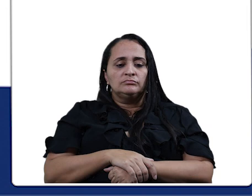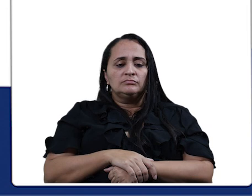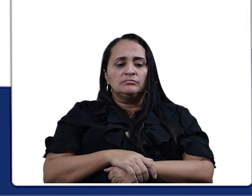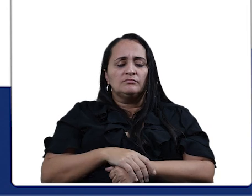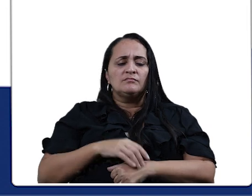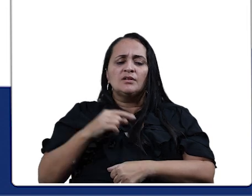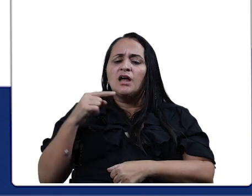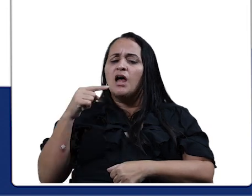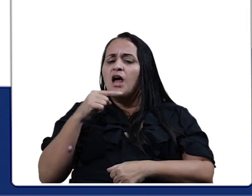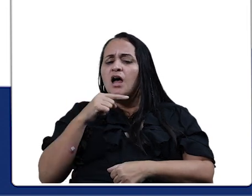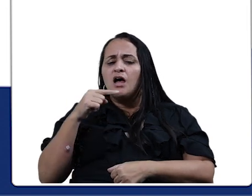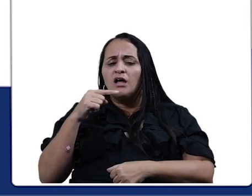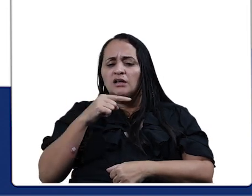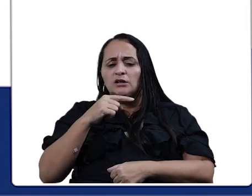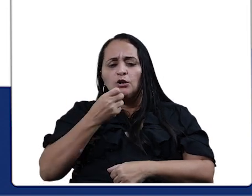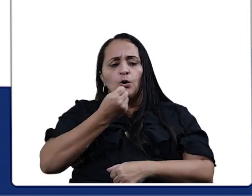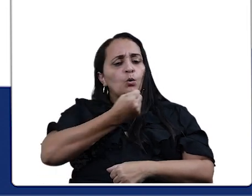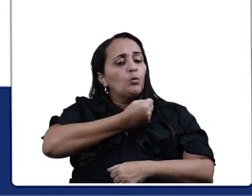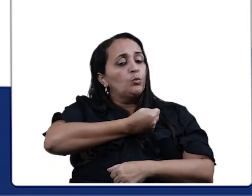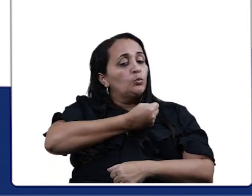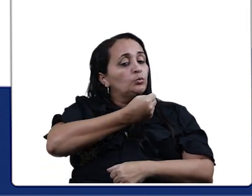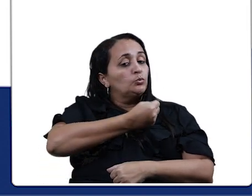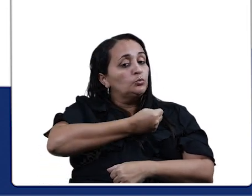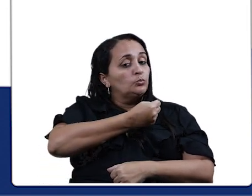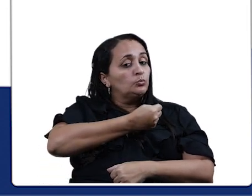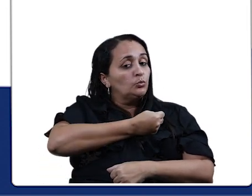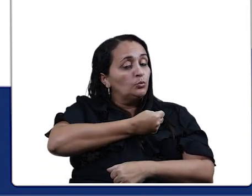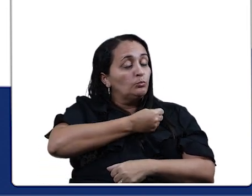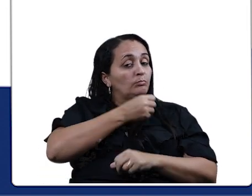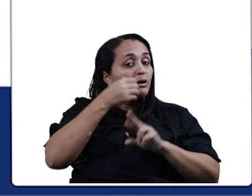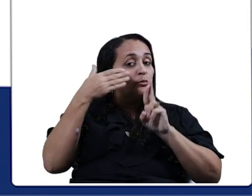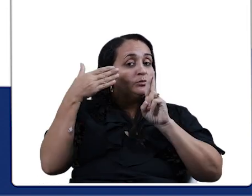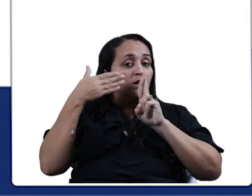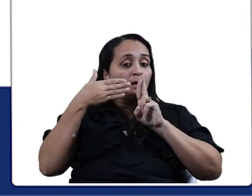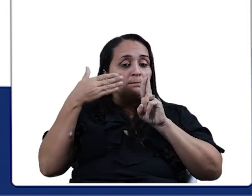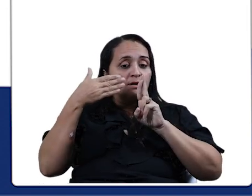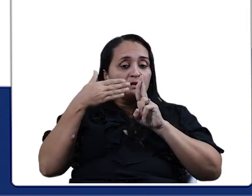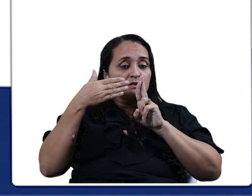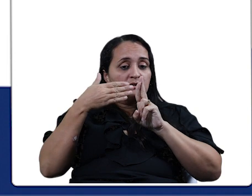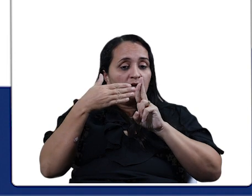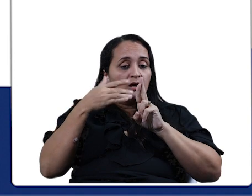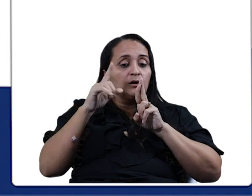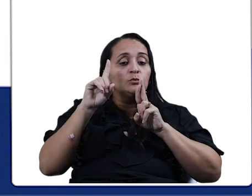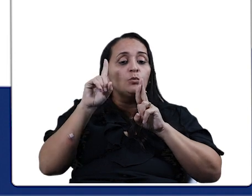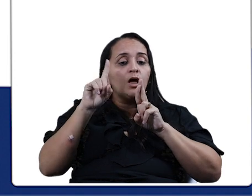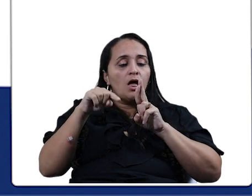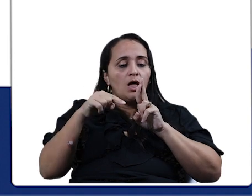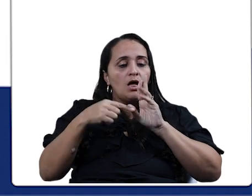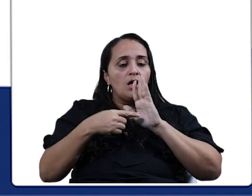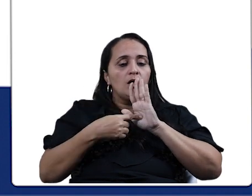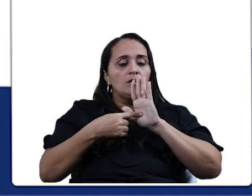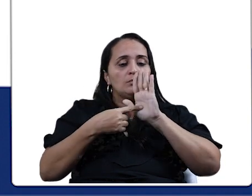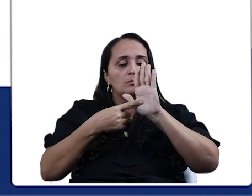Nessa disposição, o número que está representado na figura